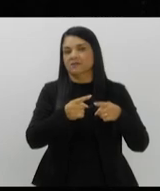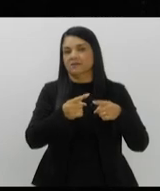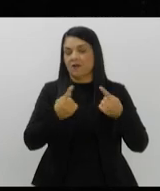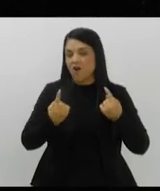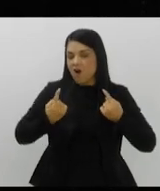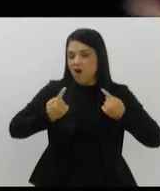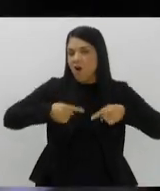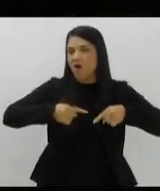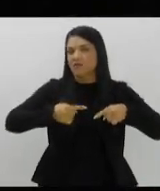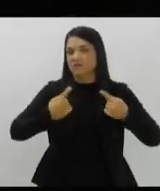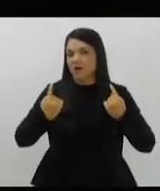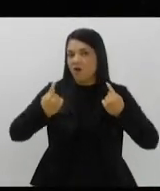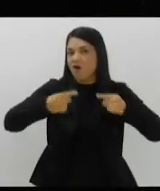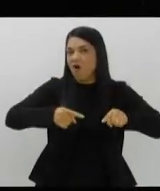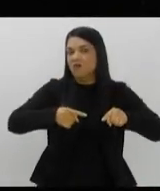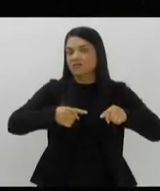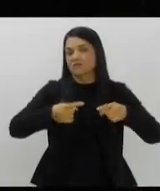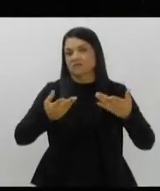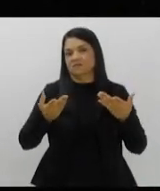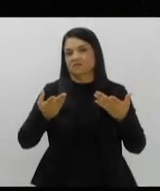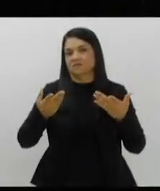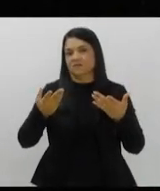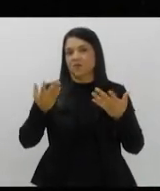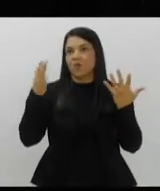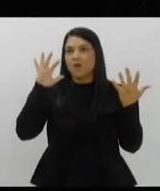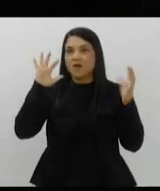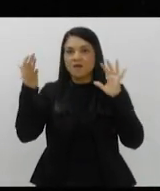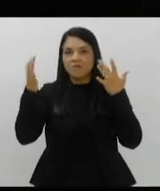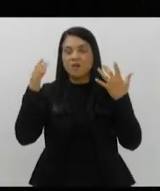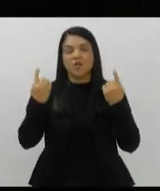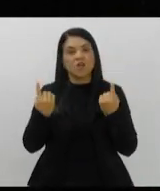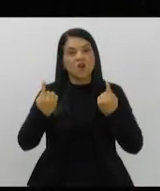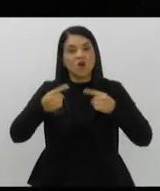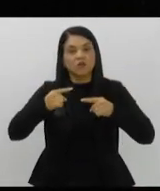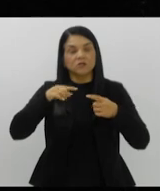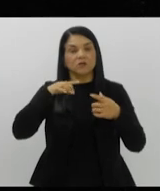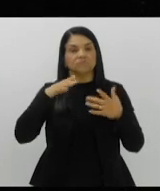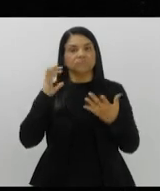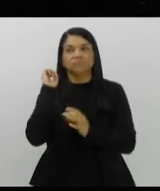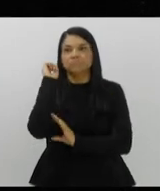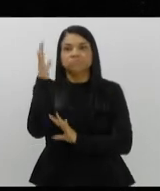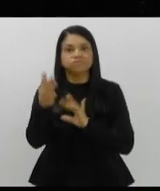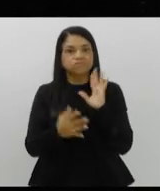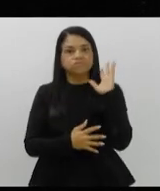prevenção e contra o meio ambiente. Quer dizer, eu me pergunto, o que mais falta?